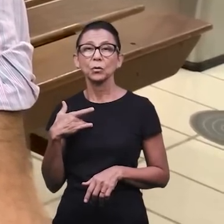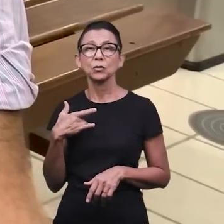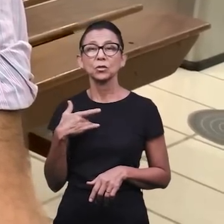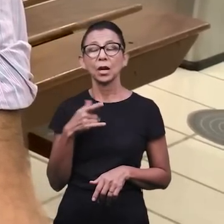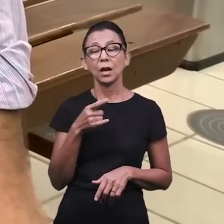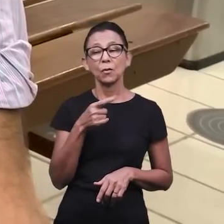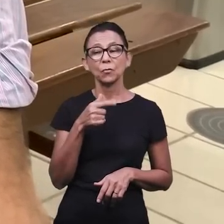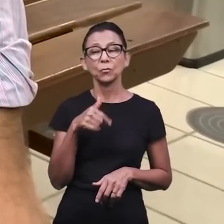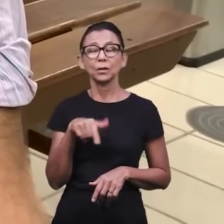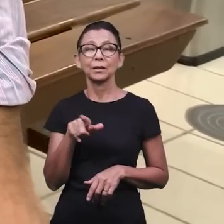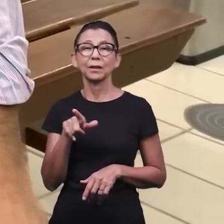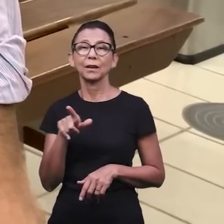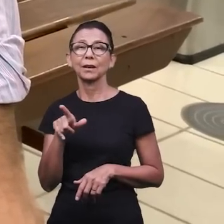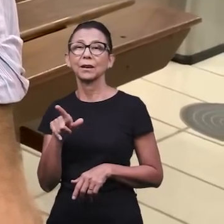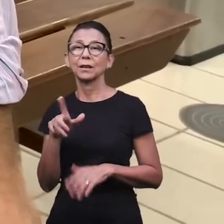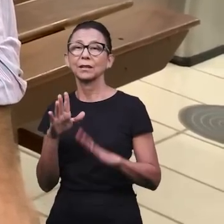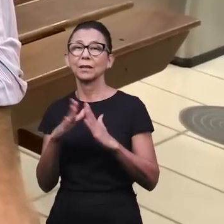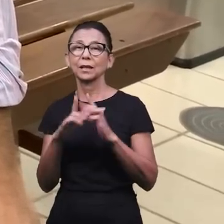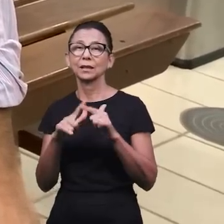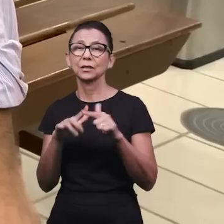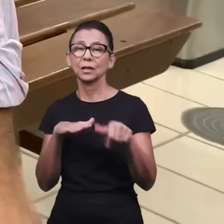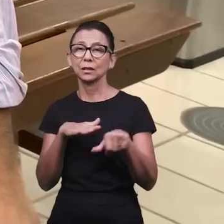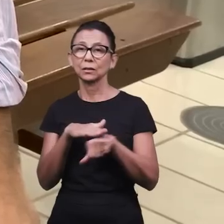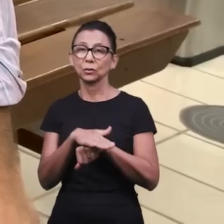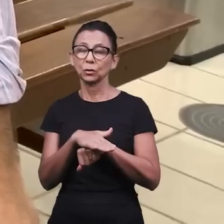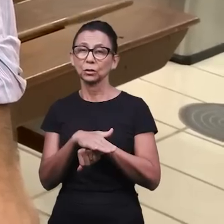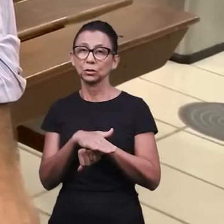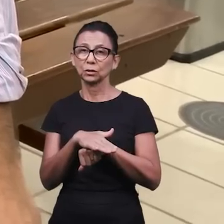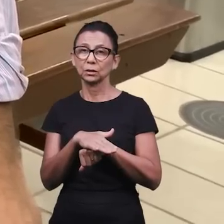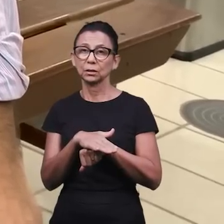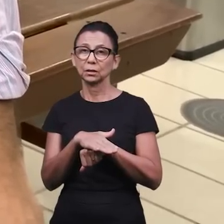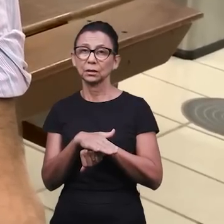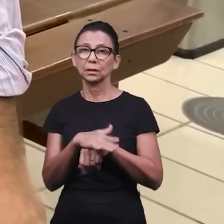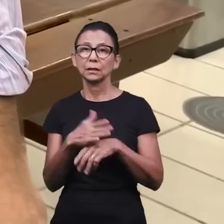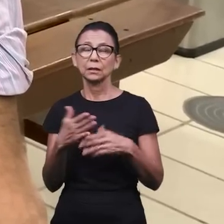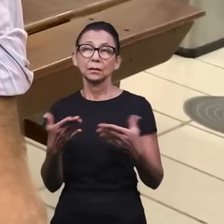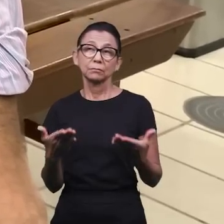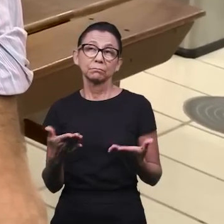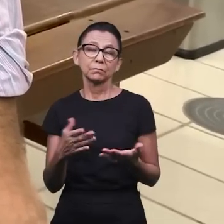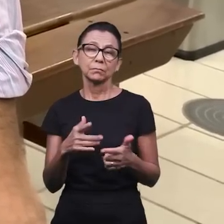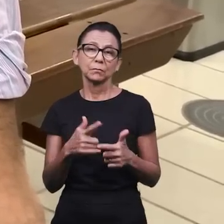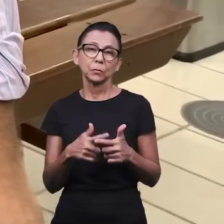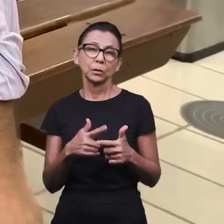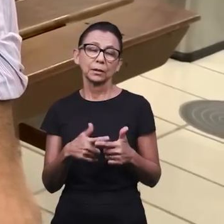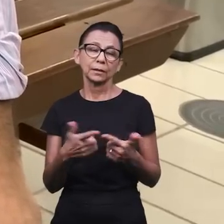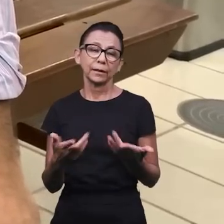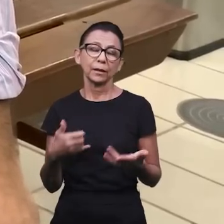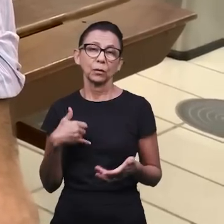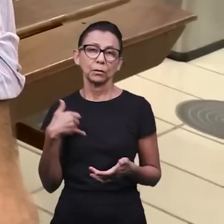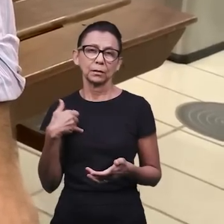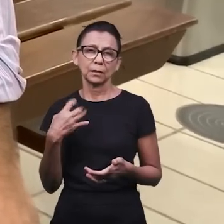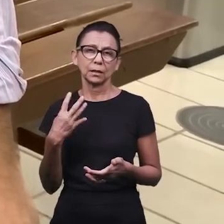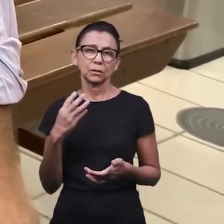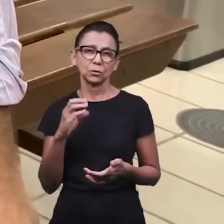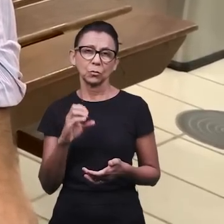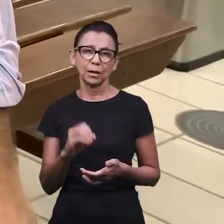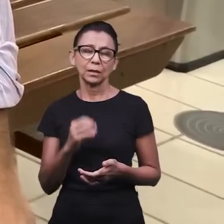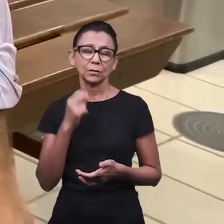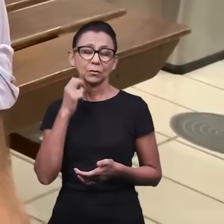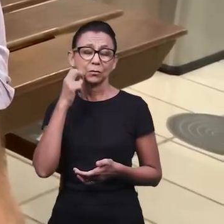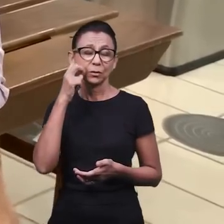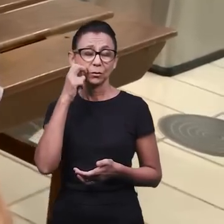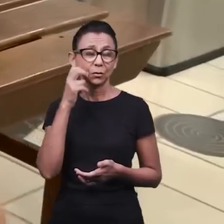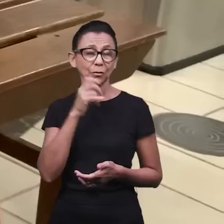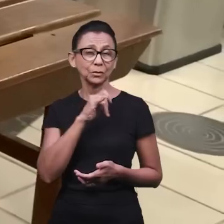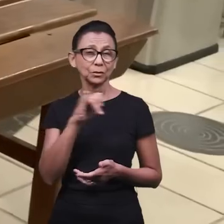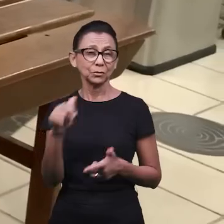jeito de falar para o pastor, já que a minha idade é avançada, né? Já tinha 40 anos, mas